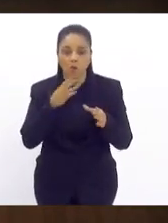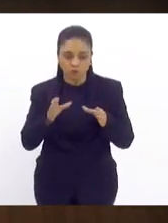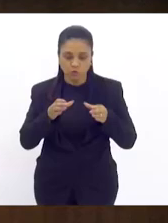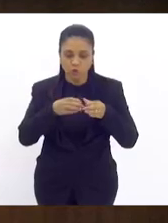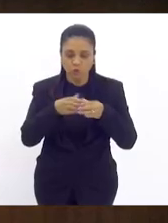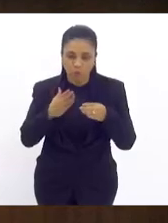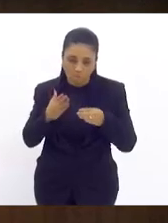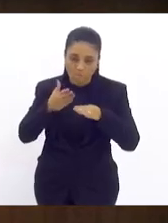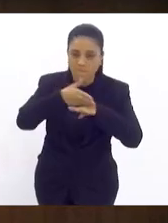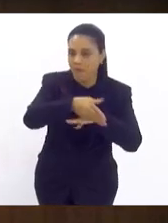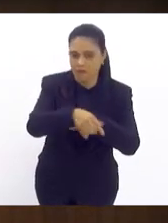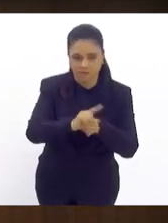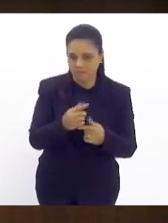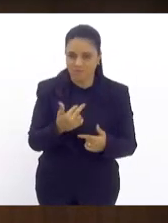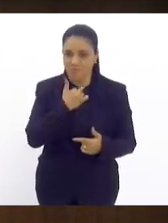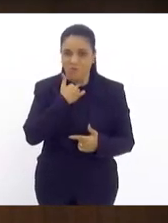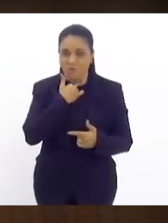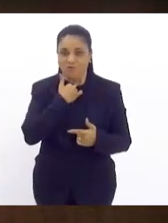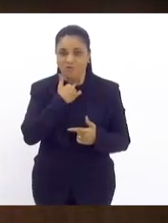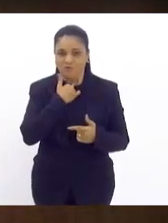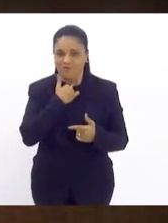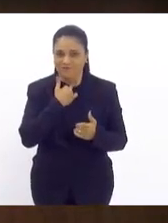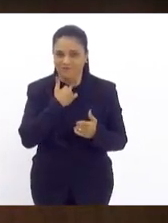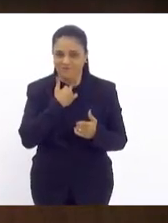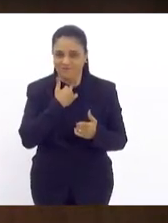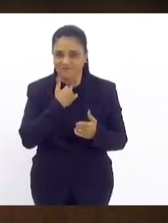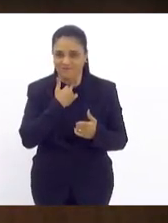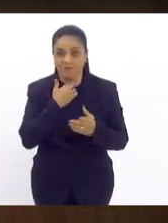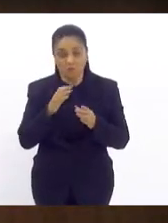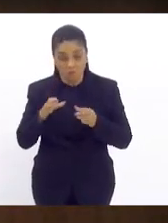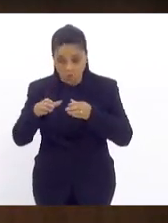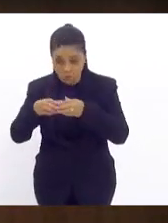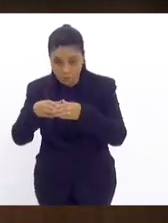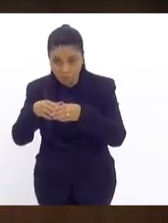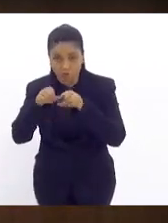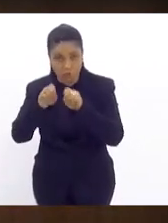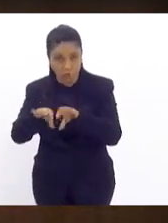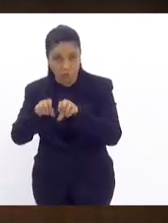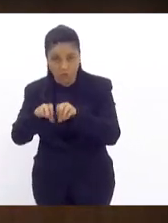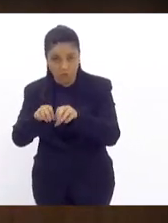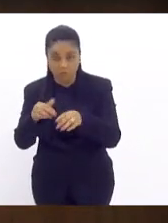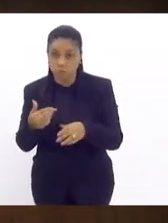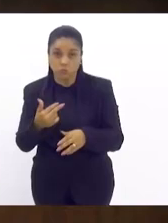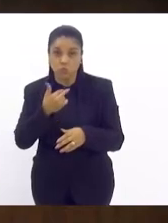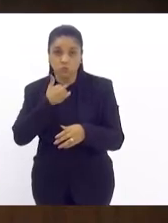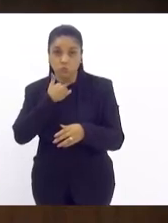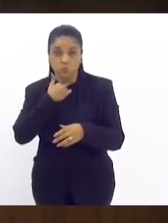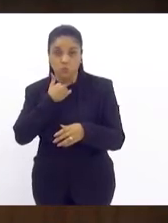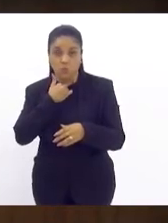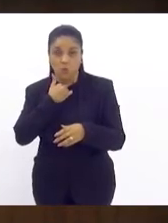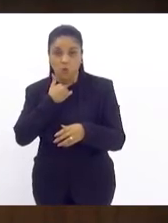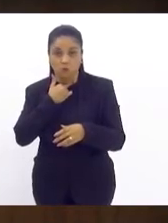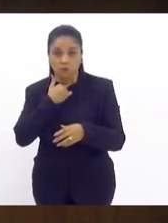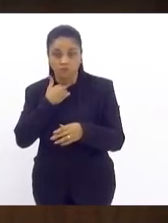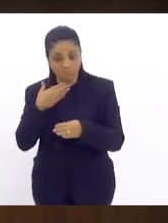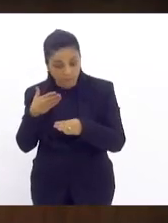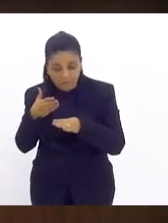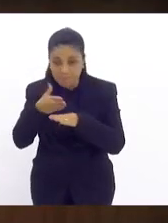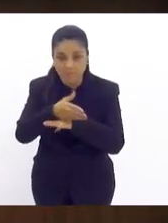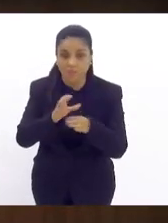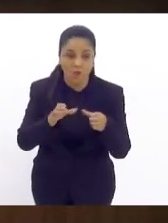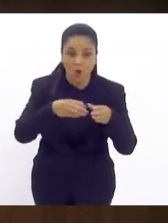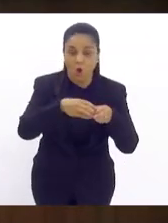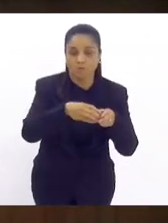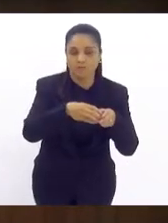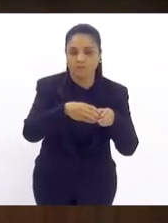de Constituição de Justiça nenhuma frente a favor da educação vai poder usurpar as prerrogativas da comissão